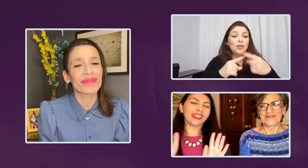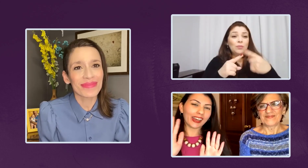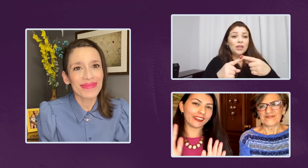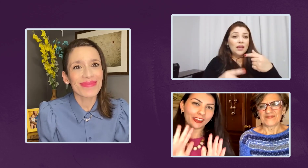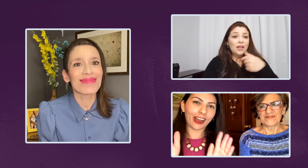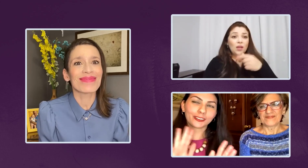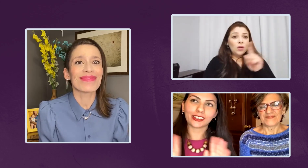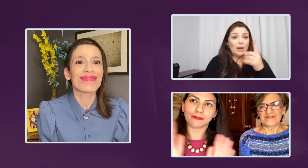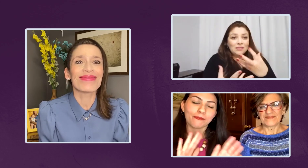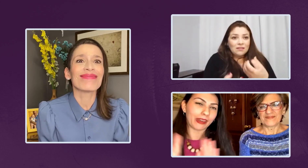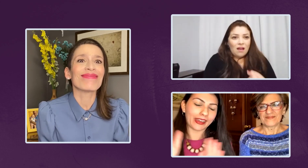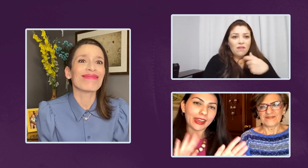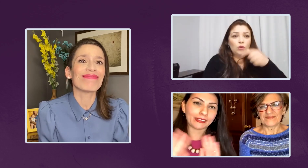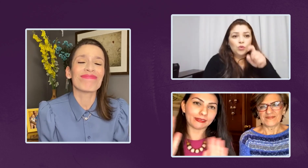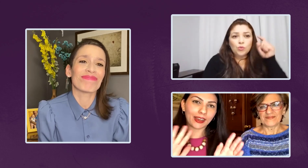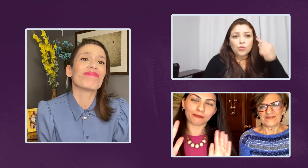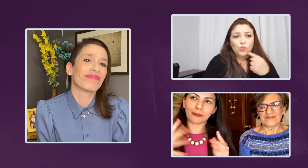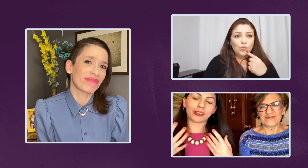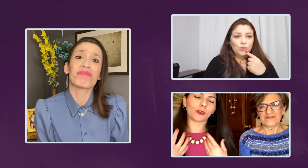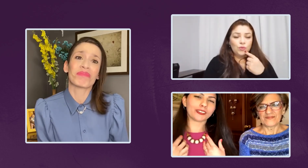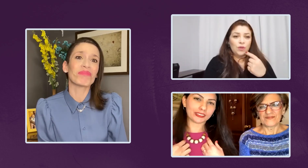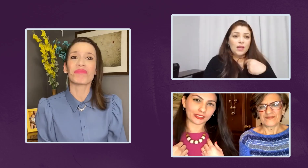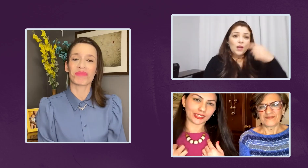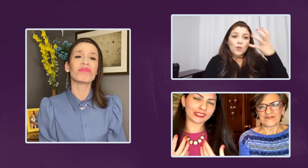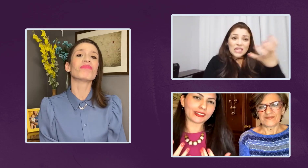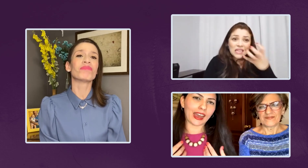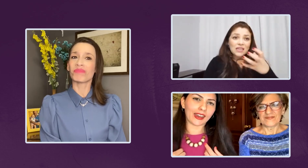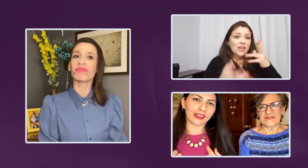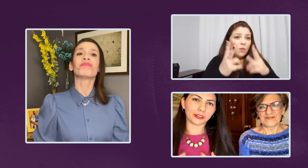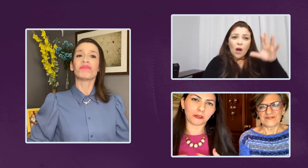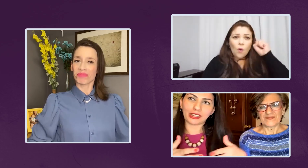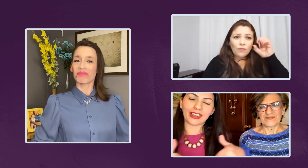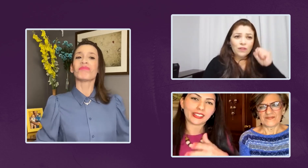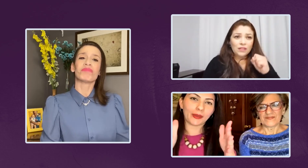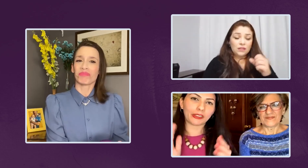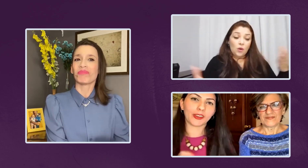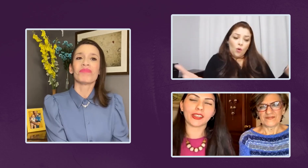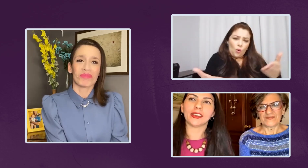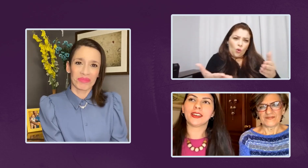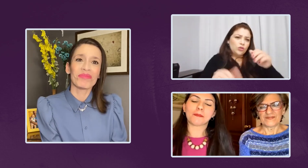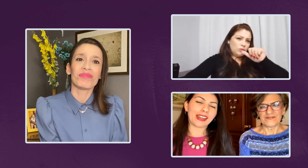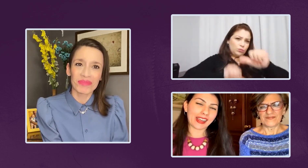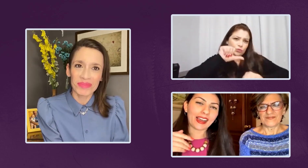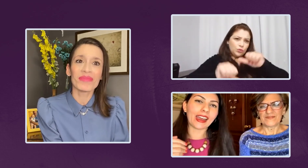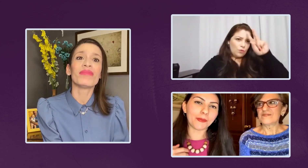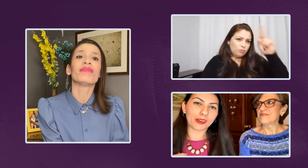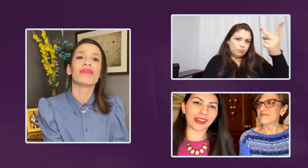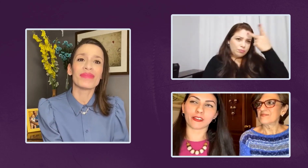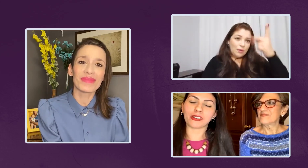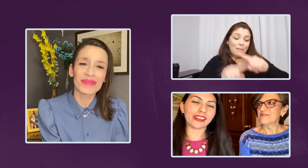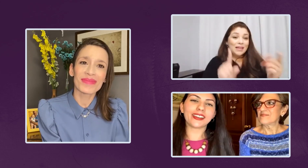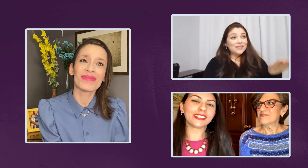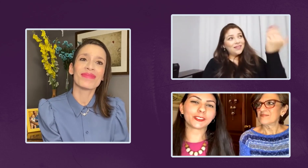em dia, eu acho que é da pessoa se aceitar, encontrar esse caminho aí. Mas naquela